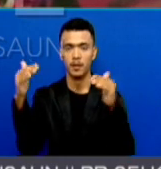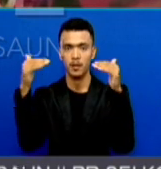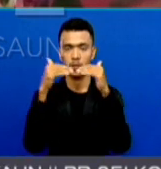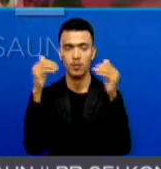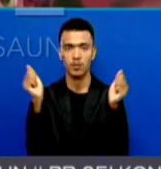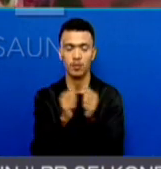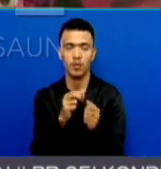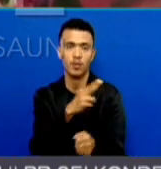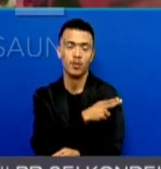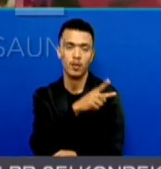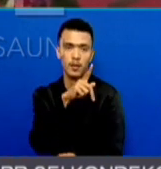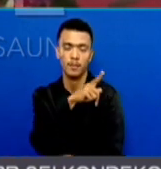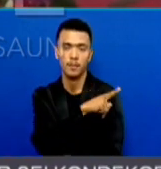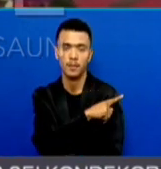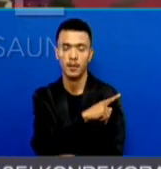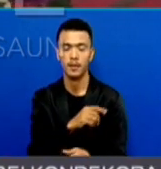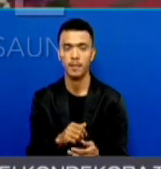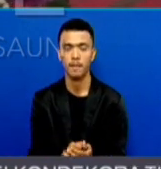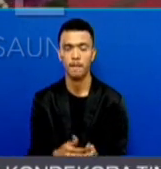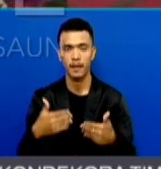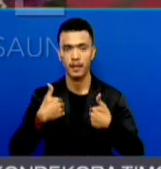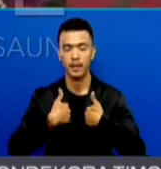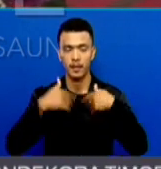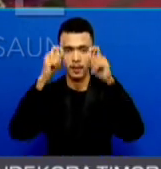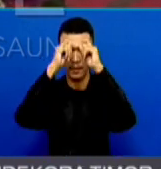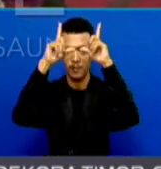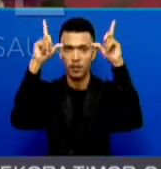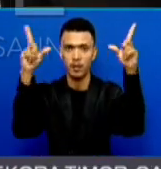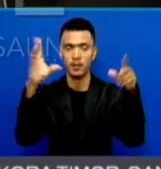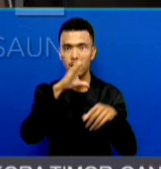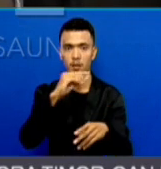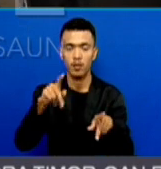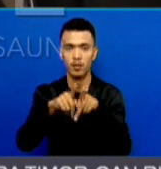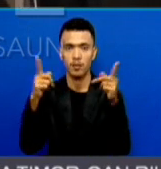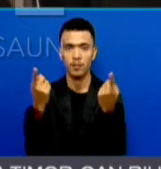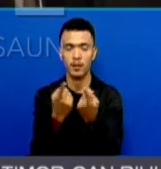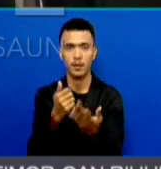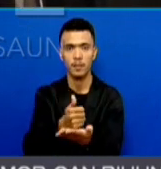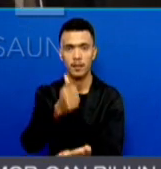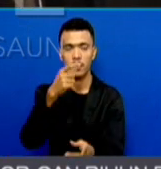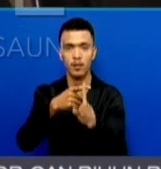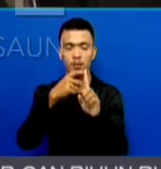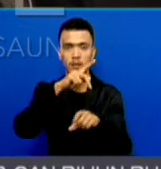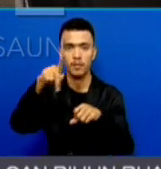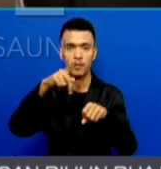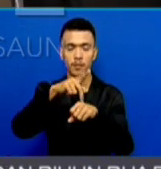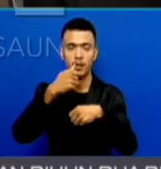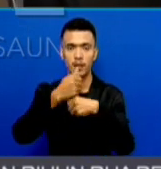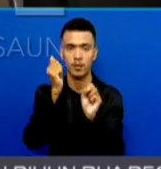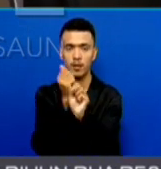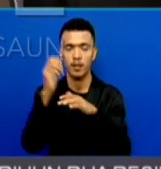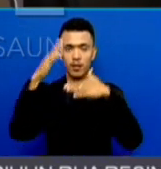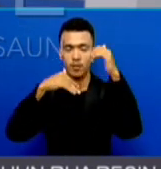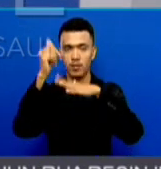Programa de Desenvolvimento Nações Unidas PNUD e Timor-Leste, no Companhia Manang Na em Rússia e Filipina, atual